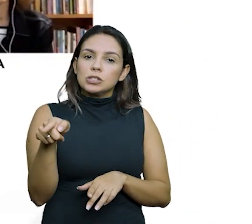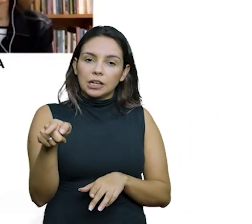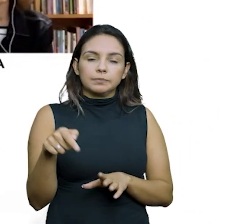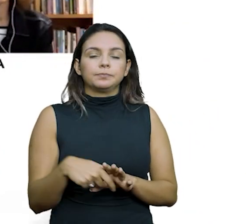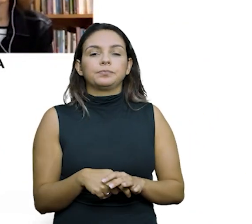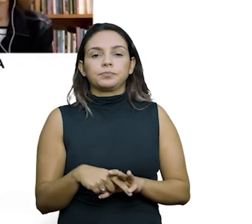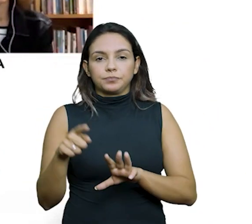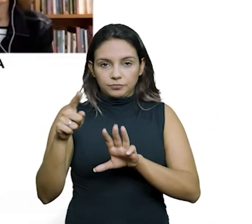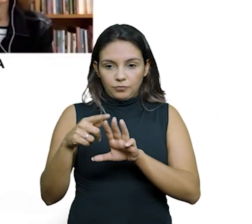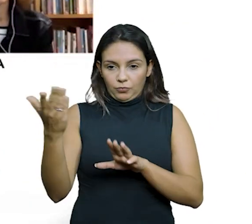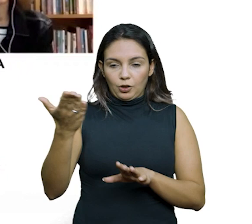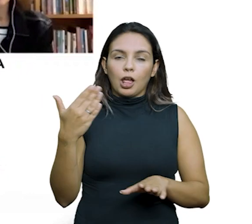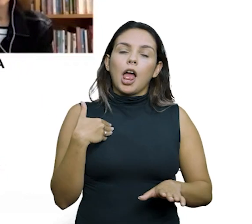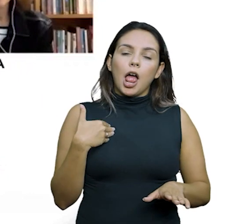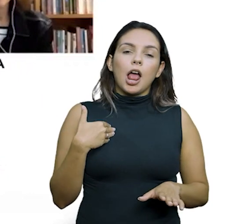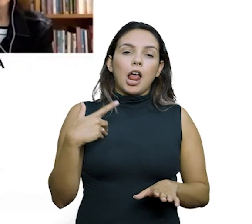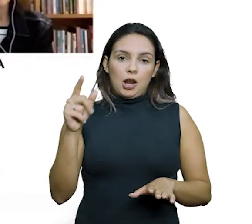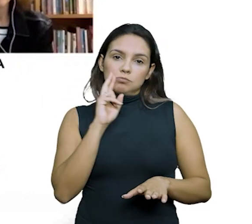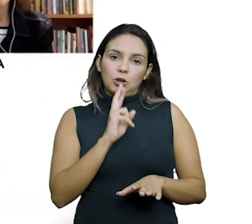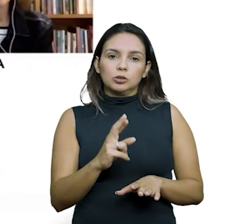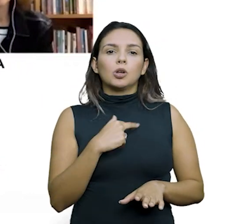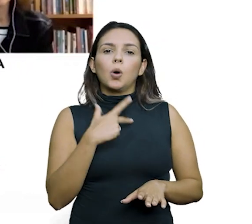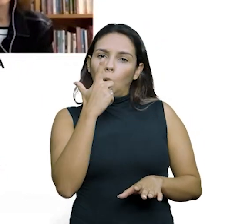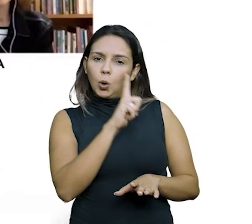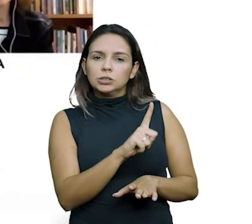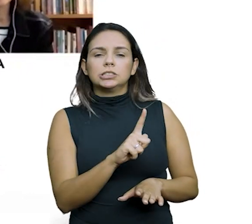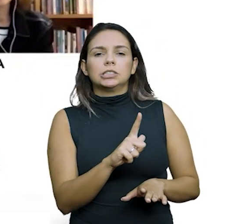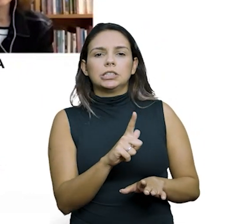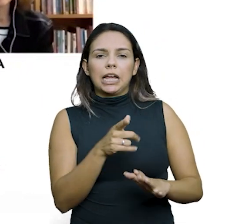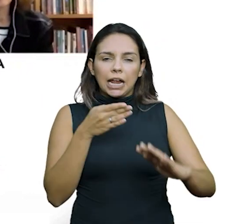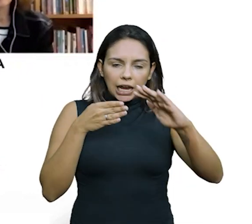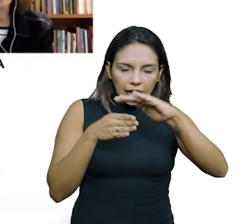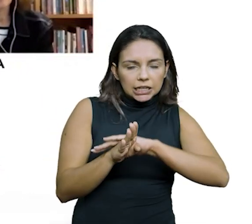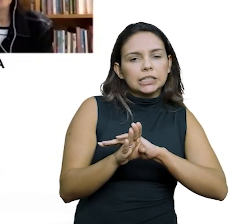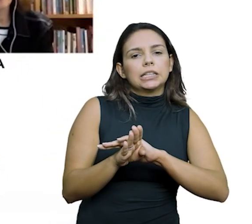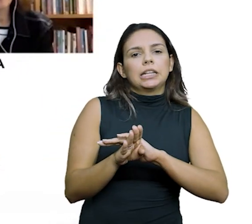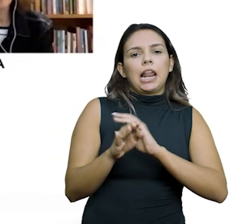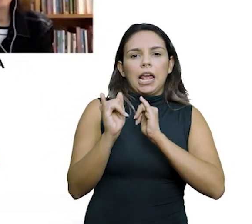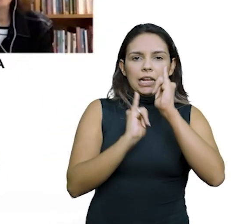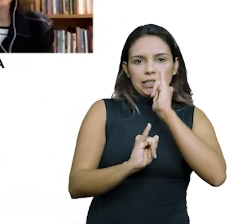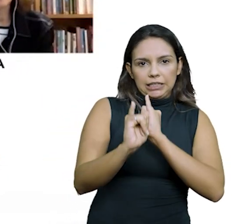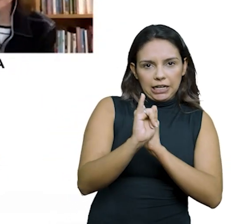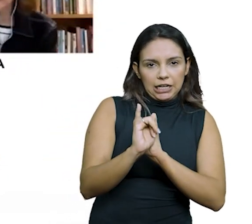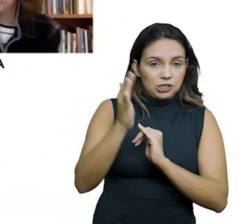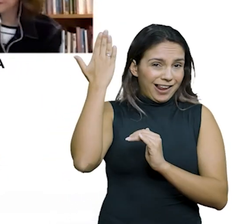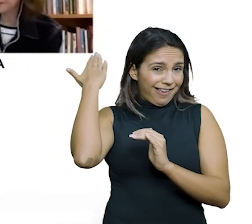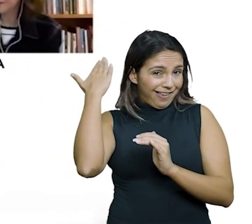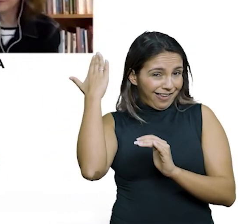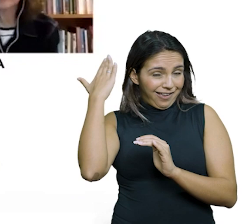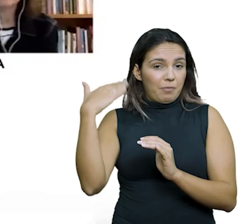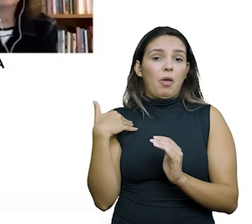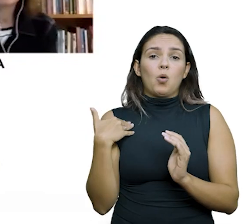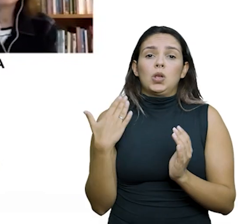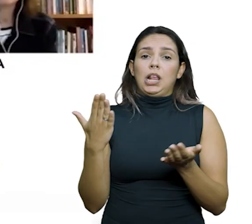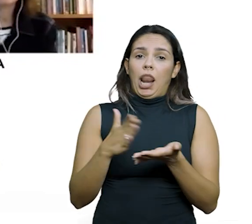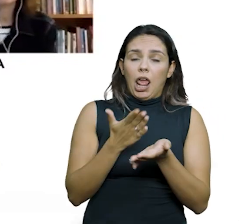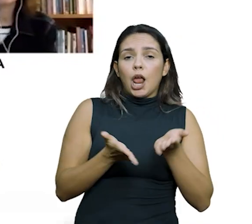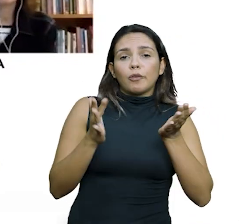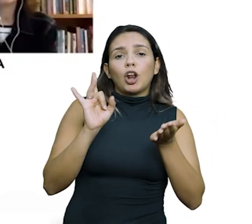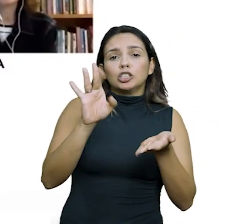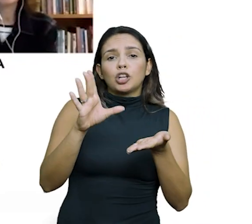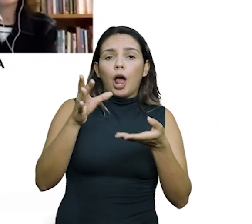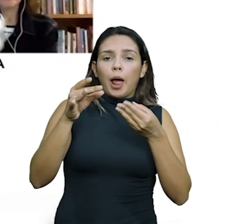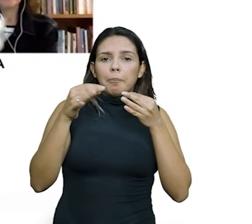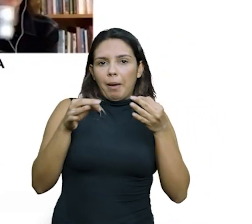para esse mundo virtual. Todos os meus livros anteriores foram no papel tradicional. No comecinho da pandemia,